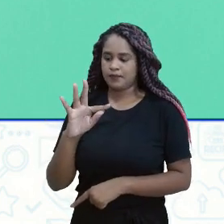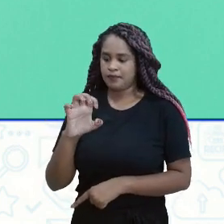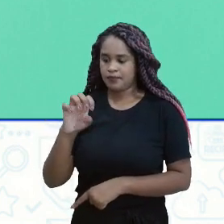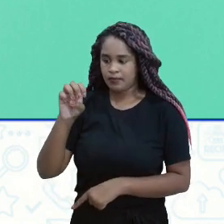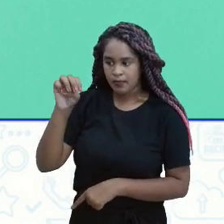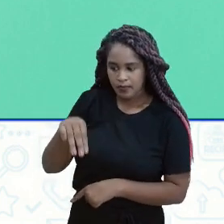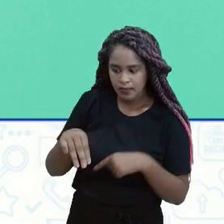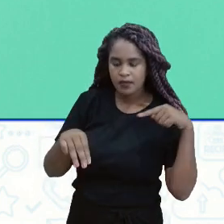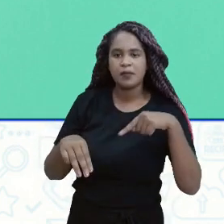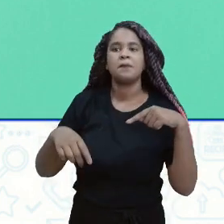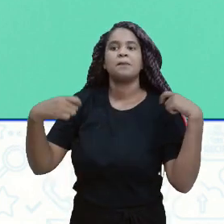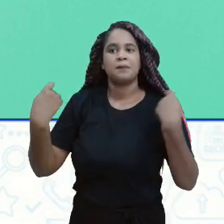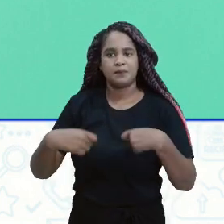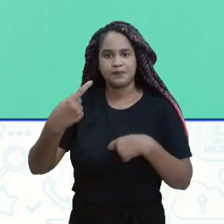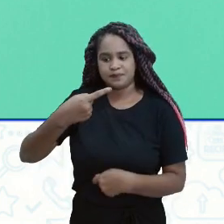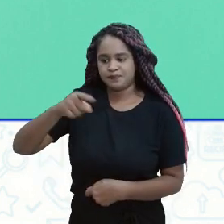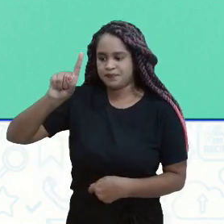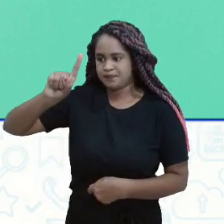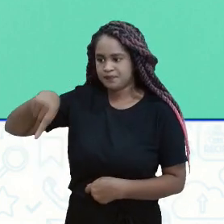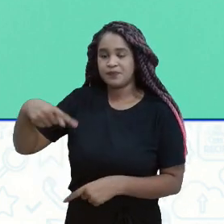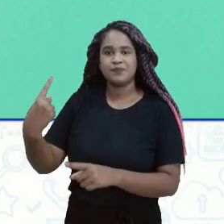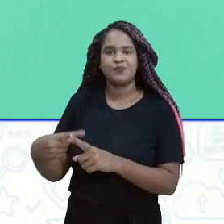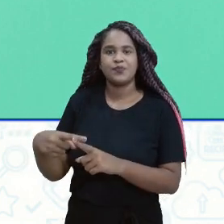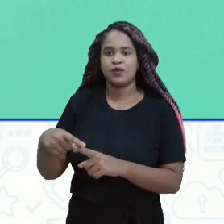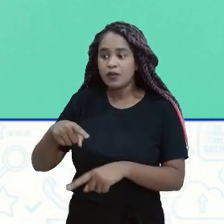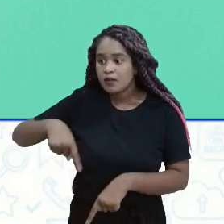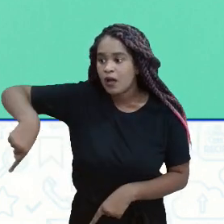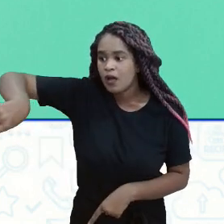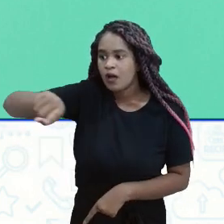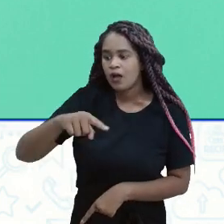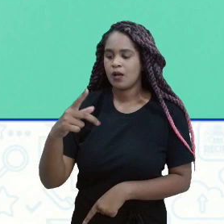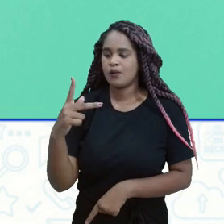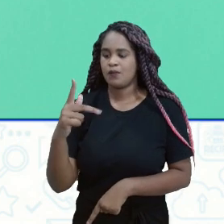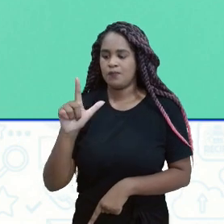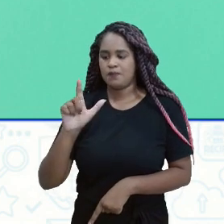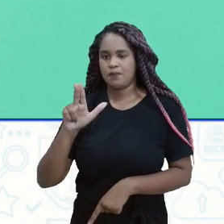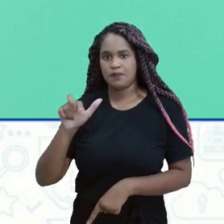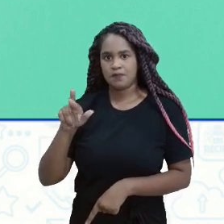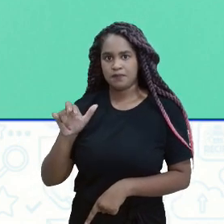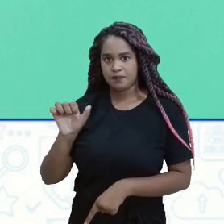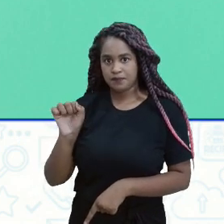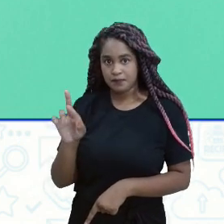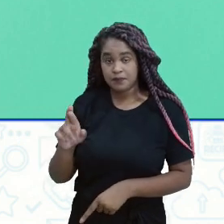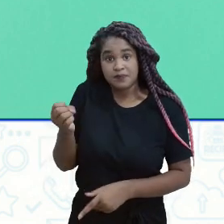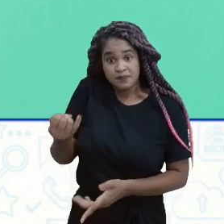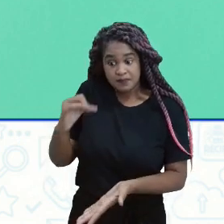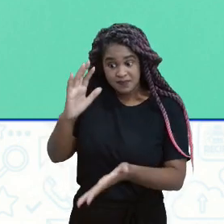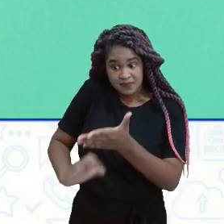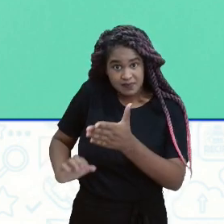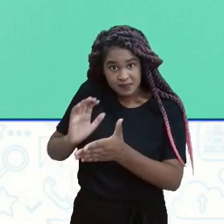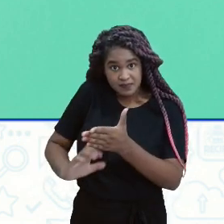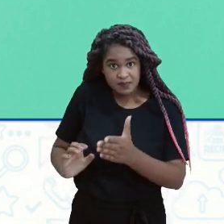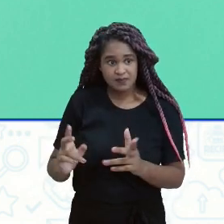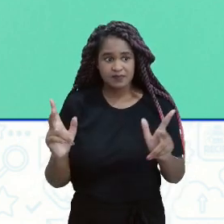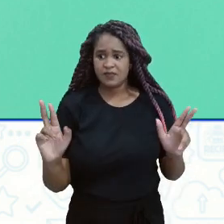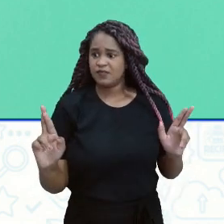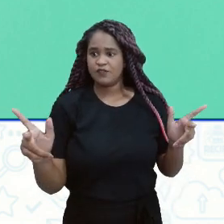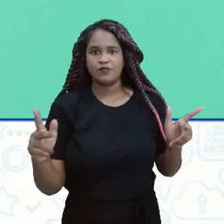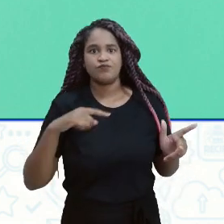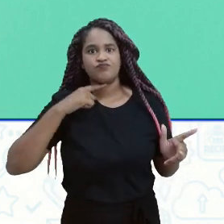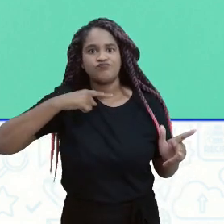na segunda opção eu estou no plural, tá certo? Porque se a gente tirar o acento, vai ficar ele tem, e não há